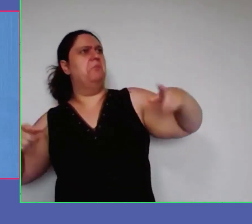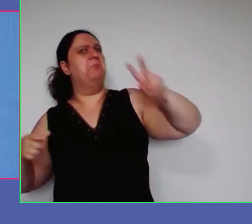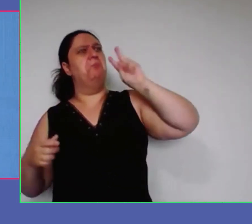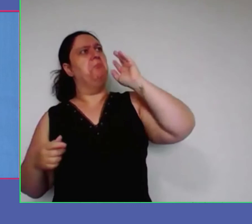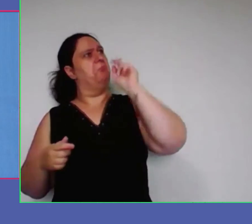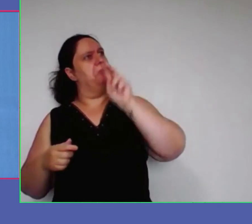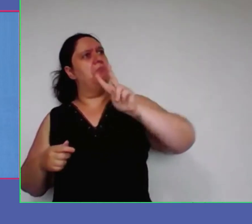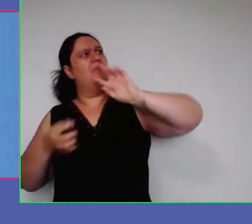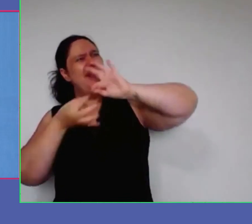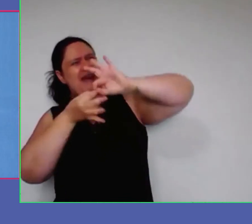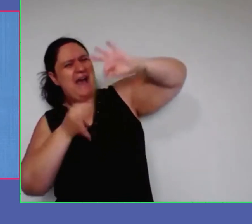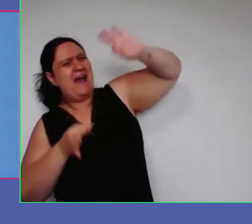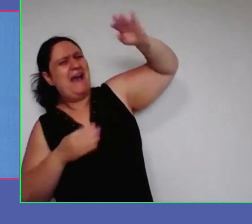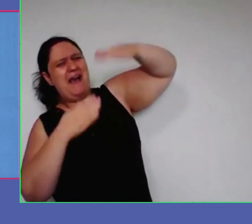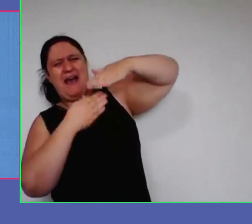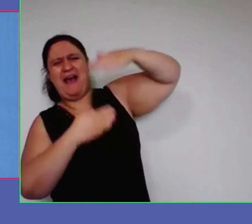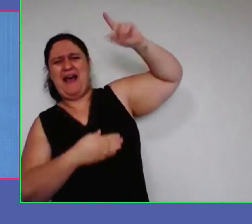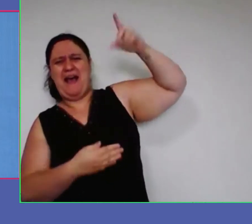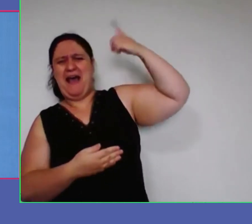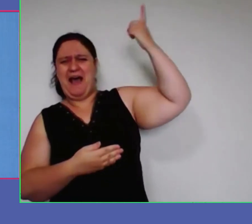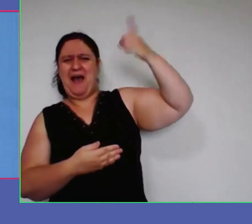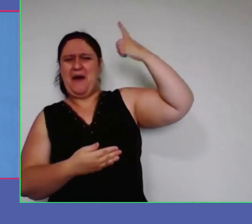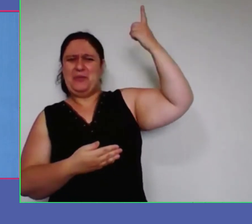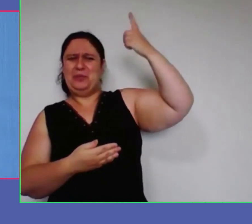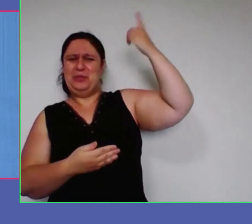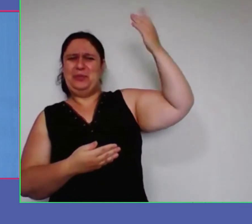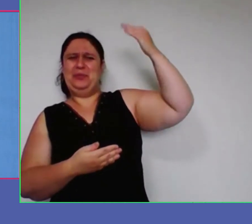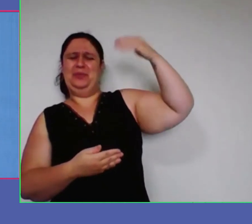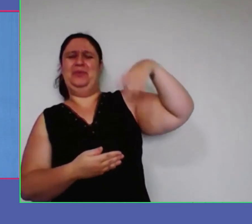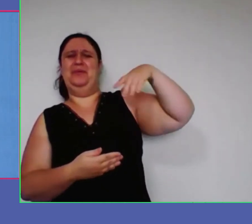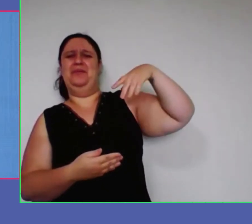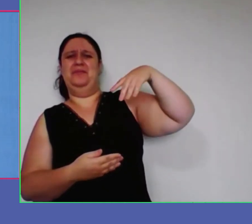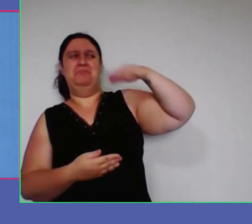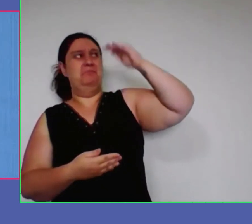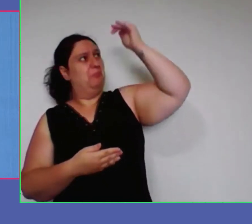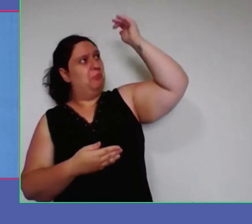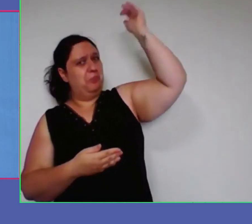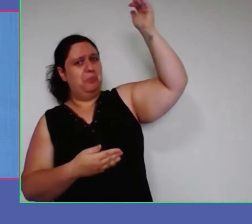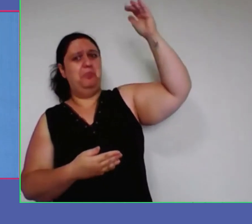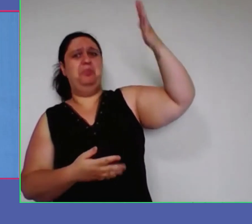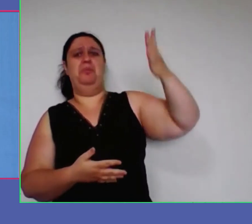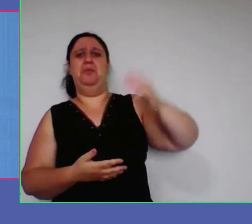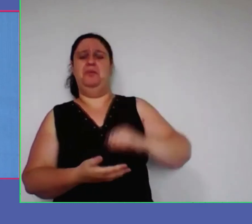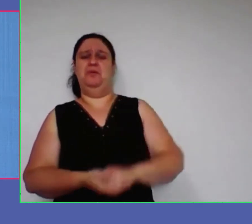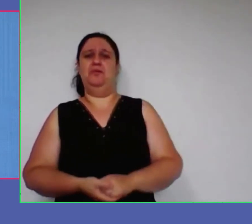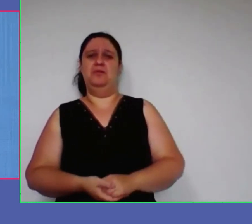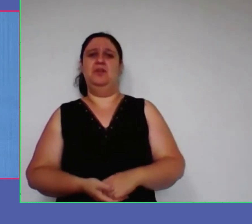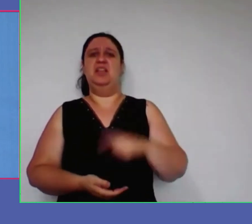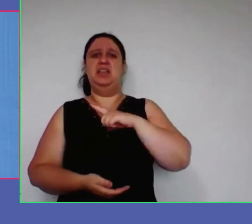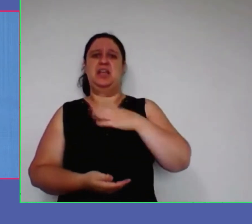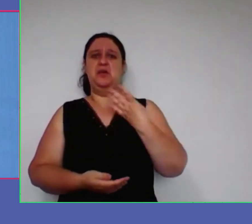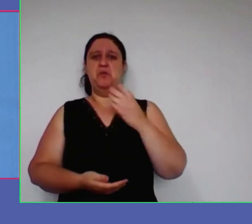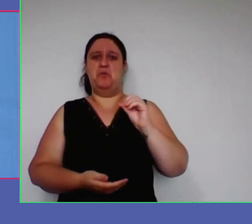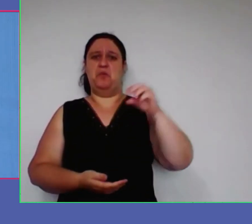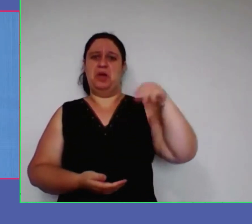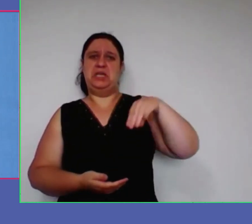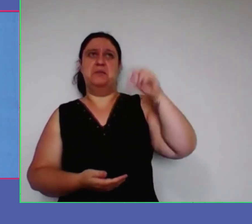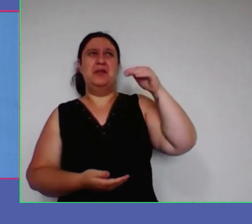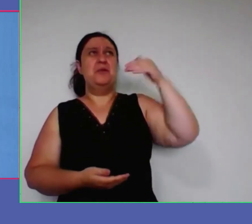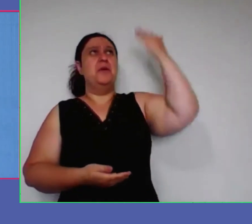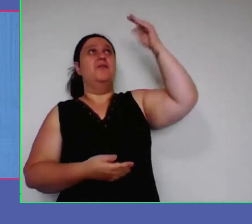40 metros de altura, pelo menos. Aquela coisa que você entra assim, você até fica